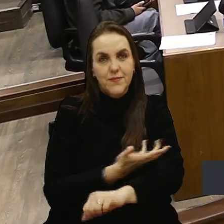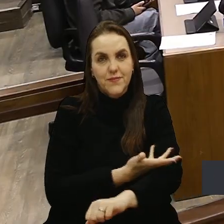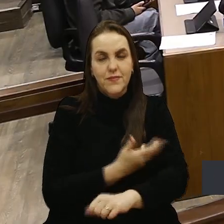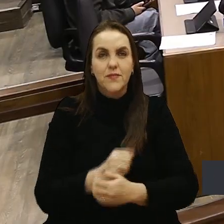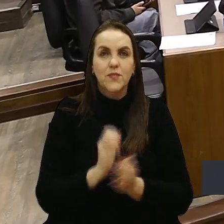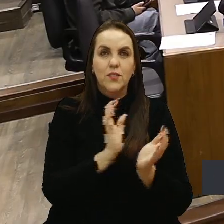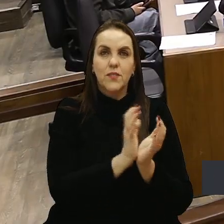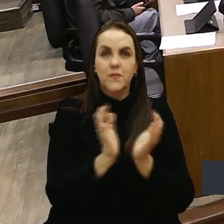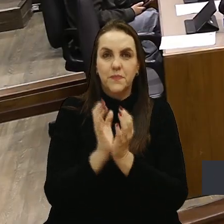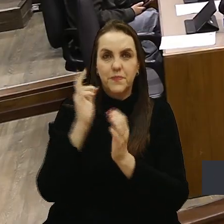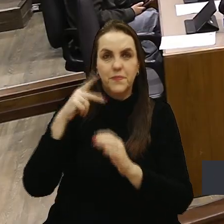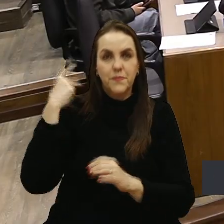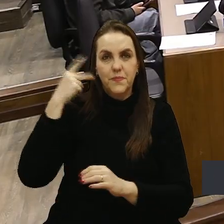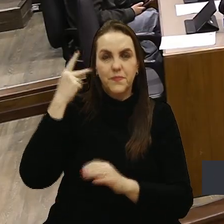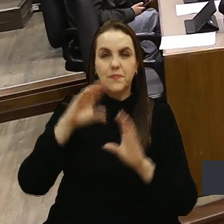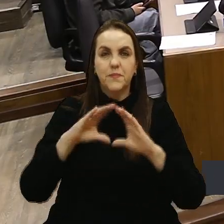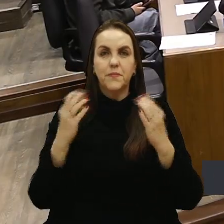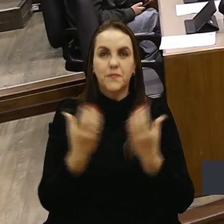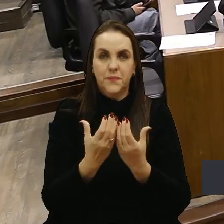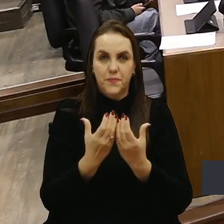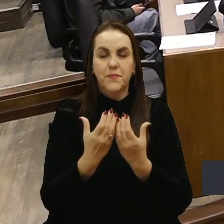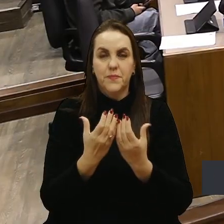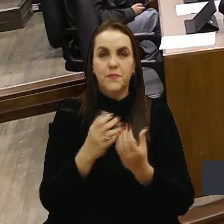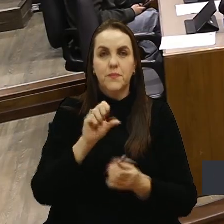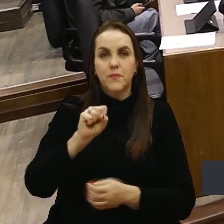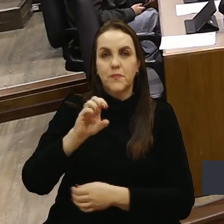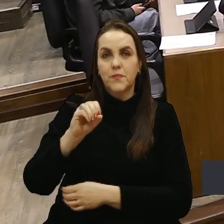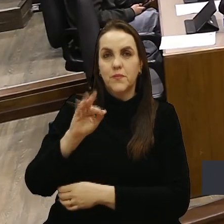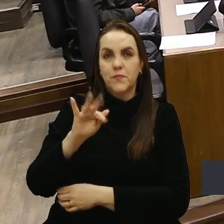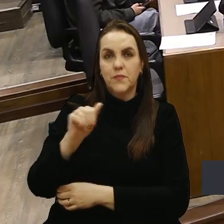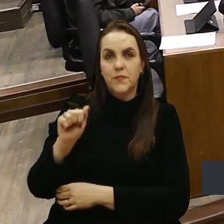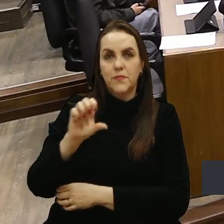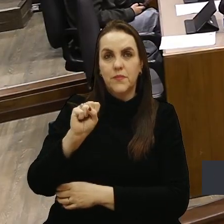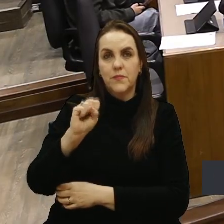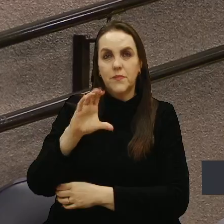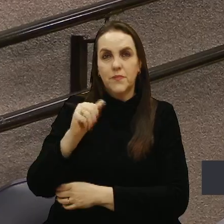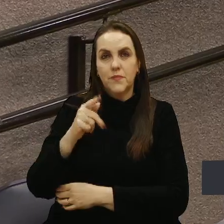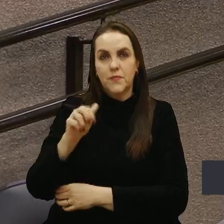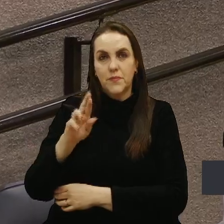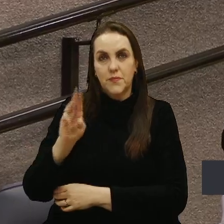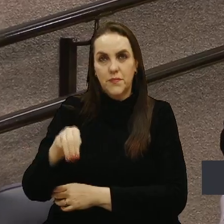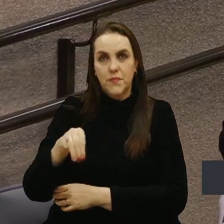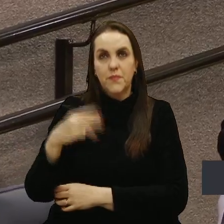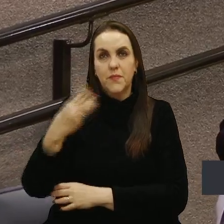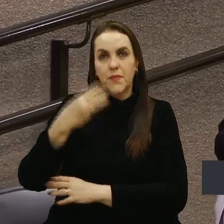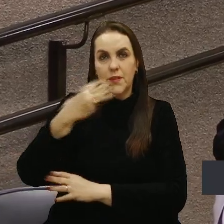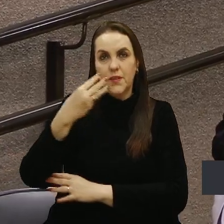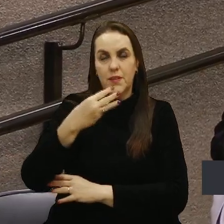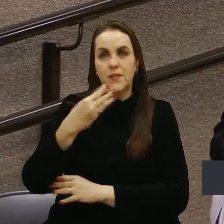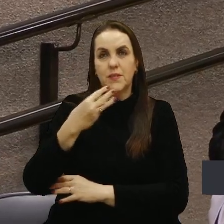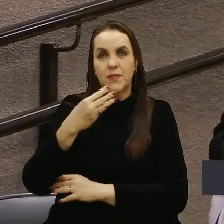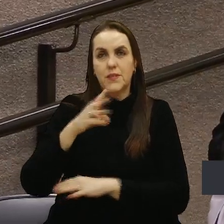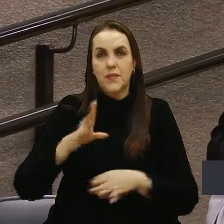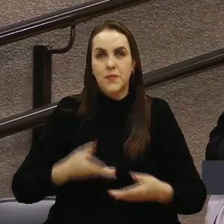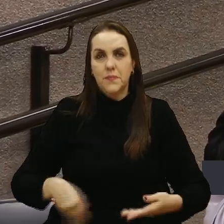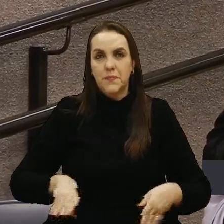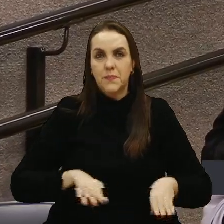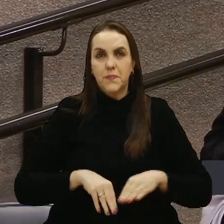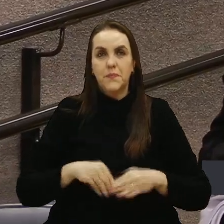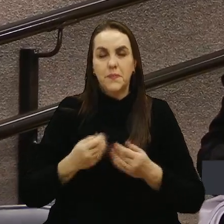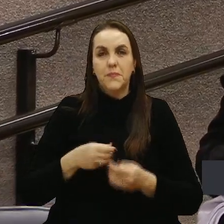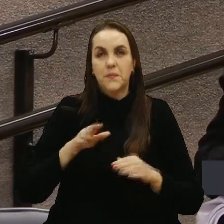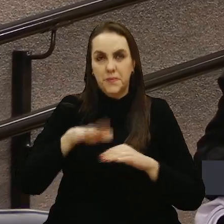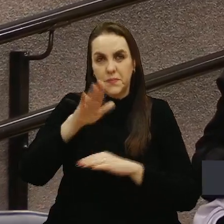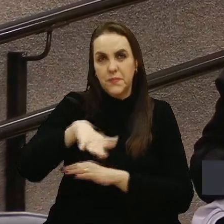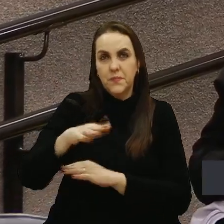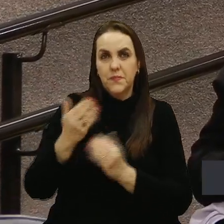vereadores, comunidade de Caxias do Sul, essa é a Sofia Escapim, nossa terceira Prenda Mirim do Rio Grande do Sul. Esteve no último fim de